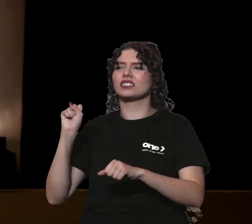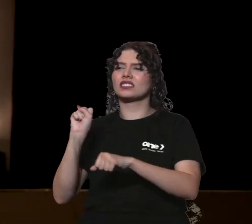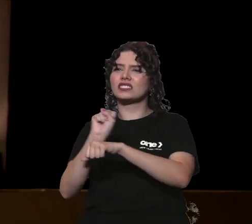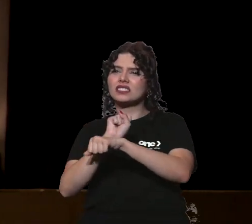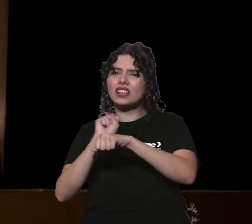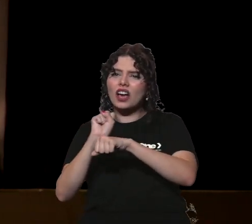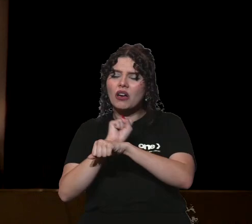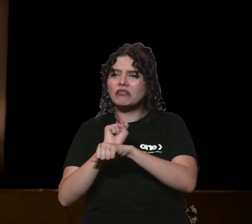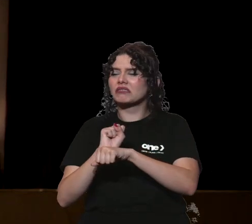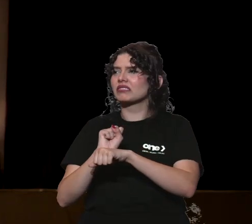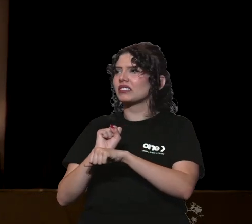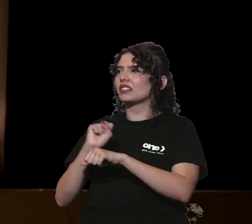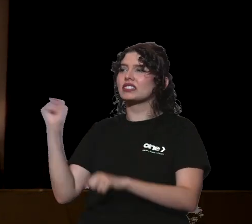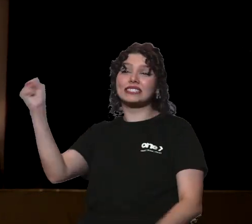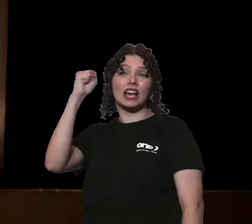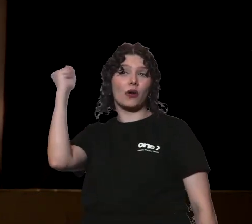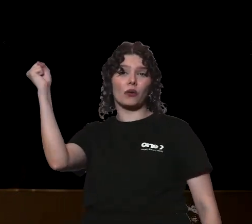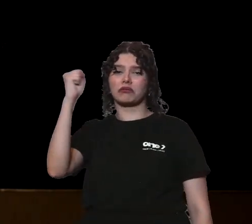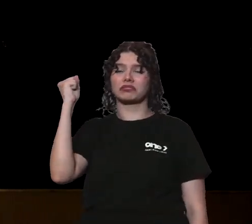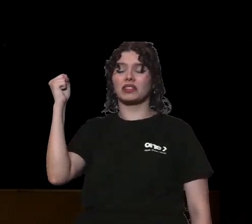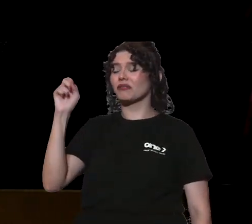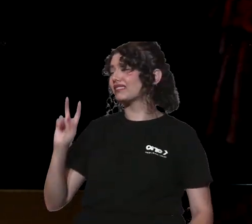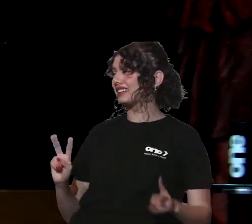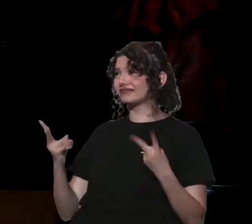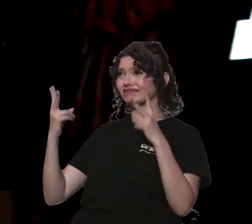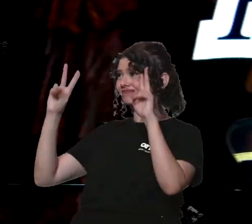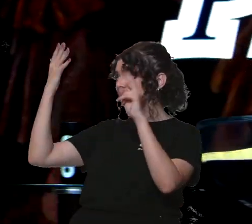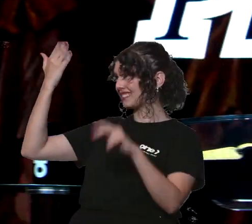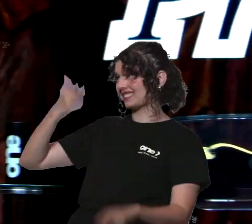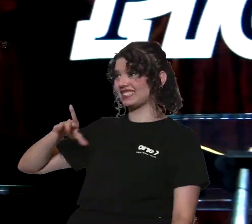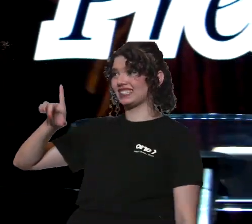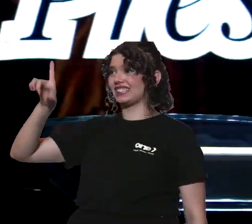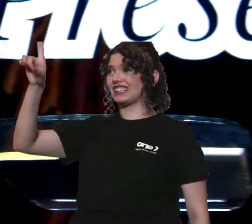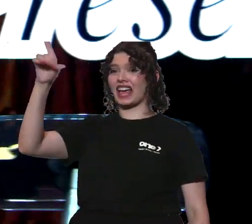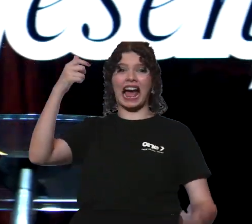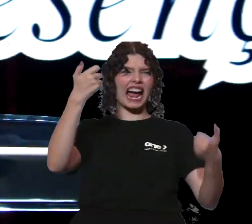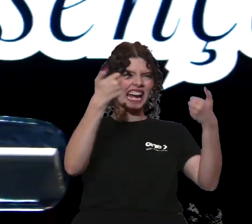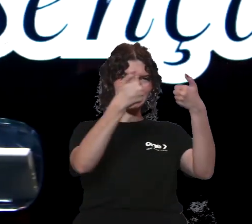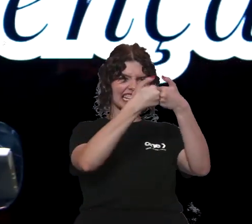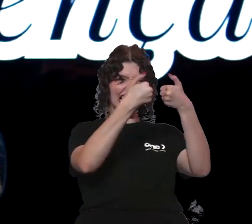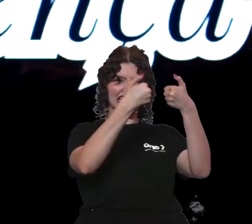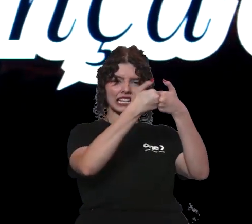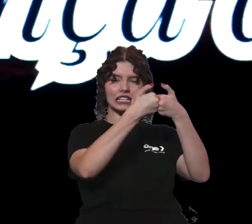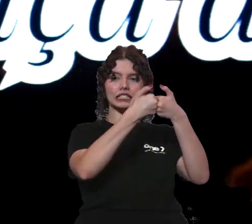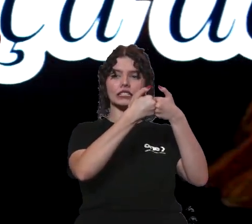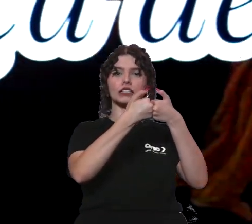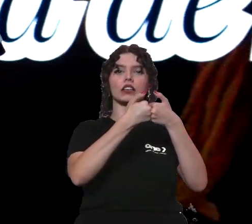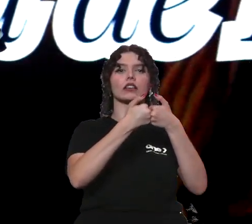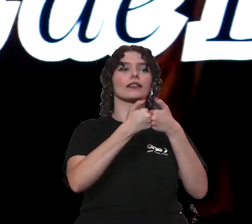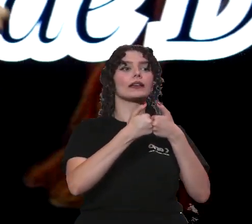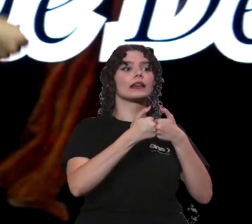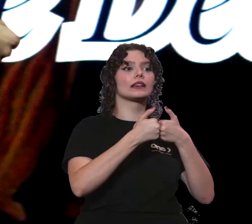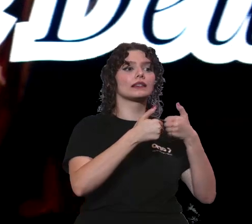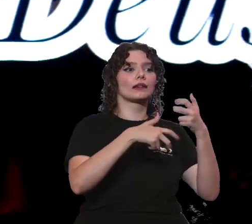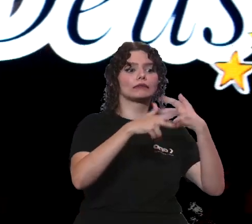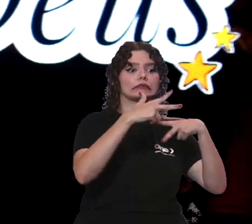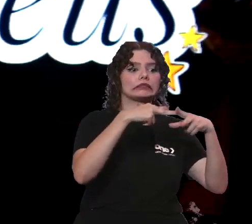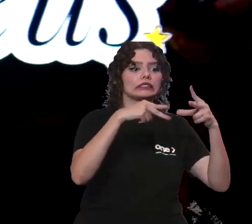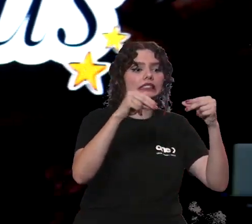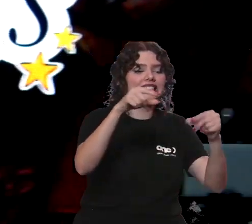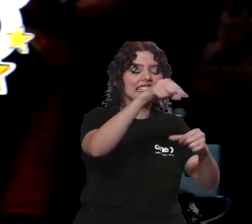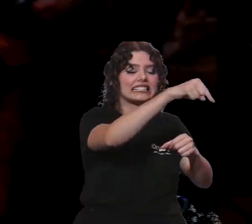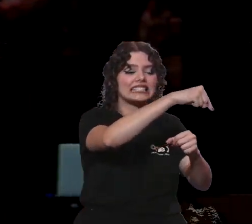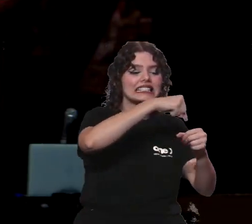dele, não valorizava a presença de Deus. A Bíblia diz que a Arca da Aliança, que era um artefato santo,